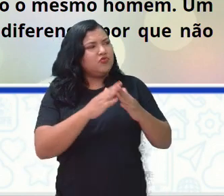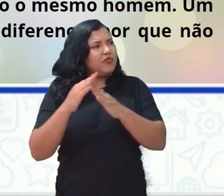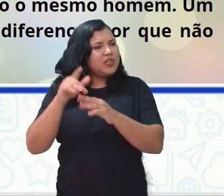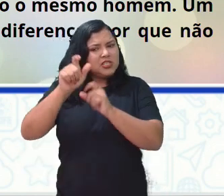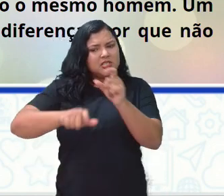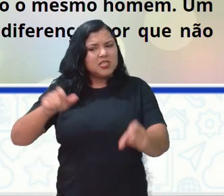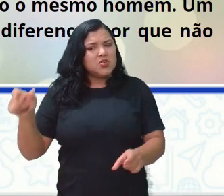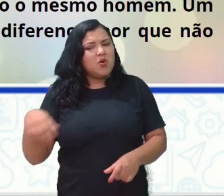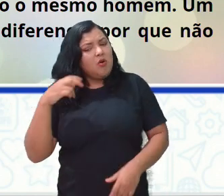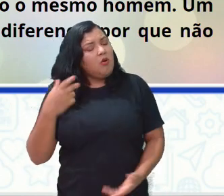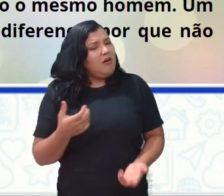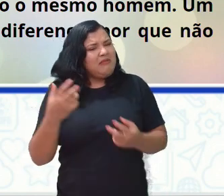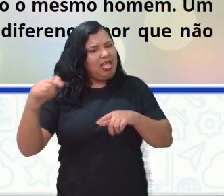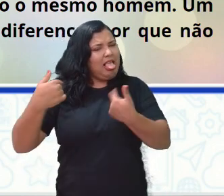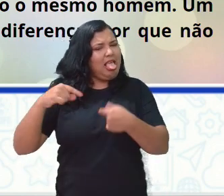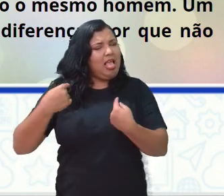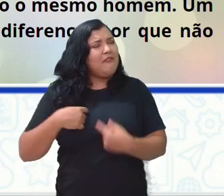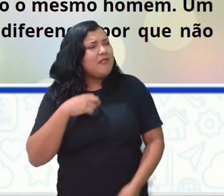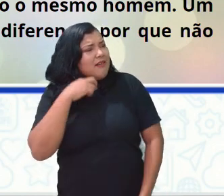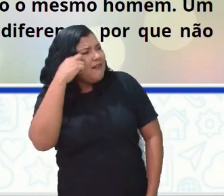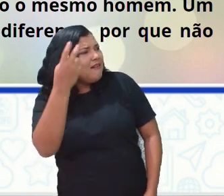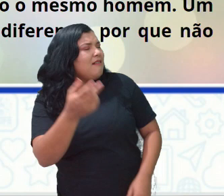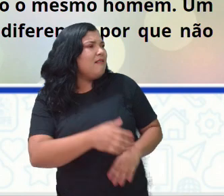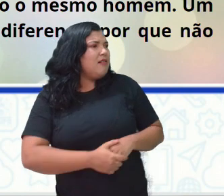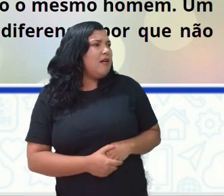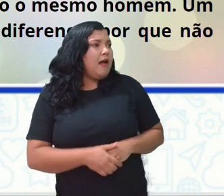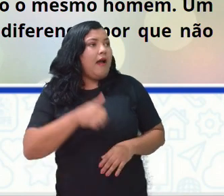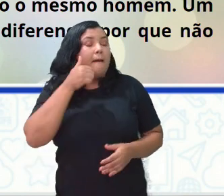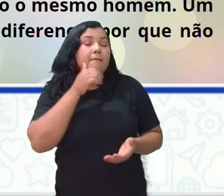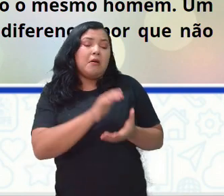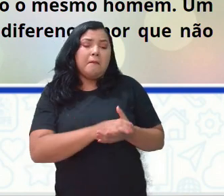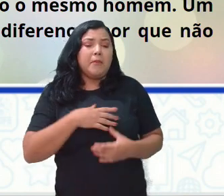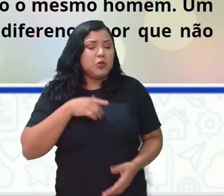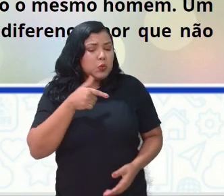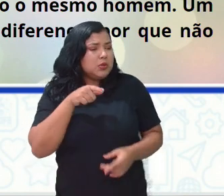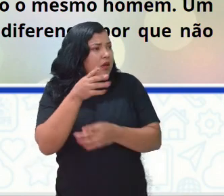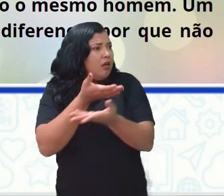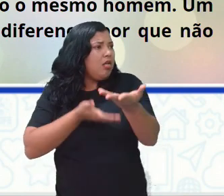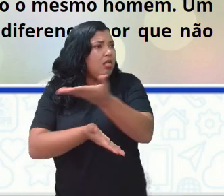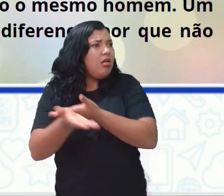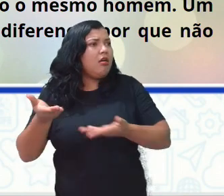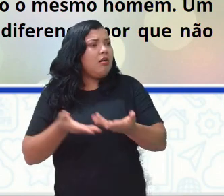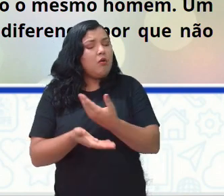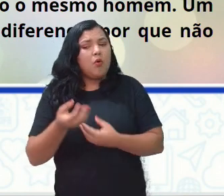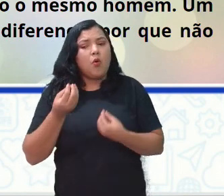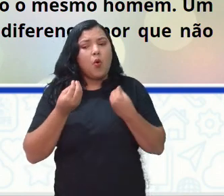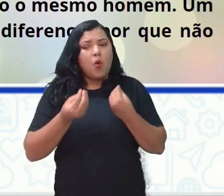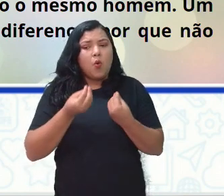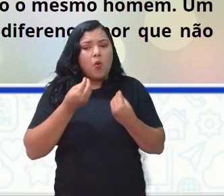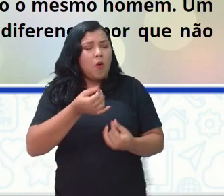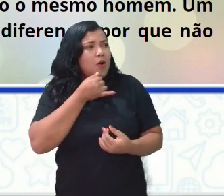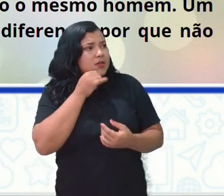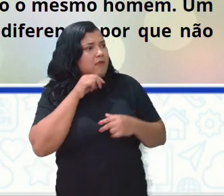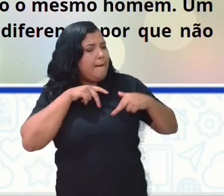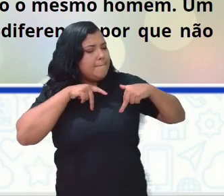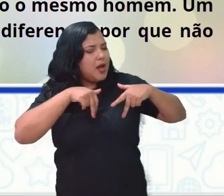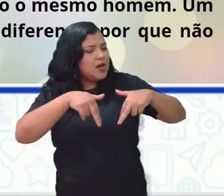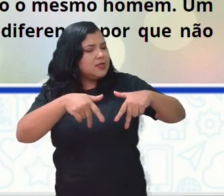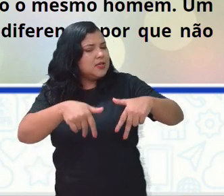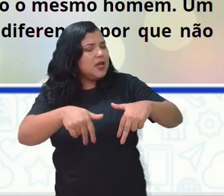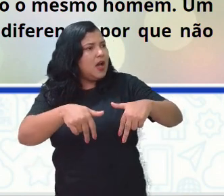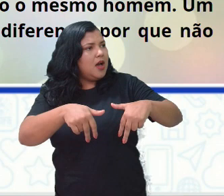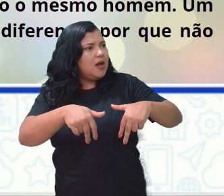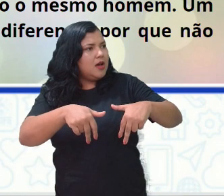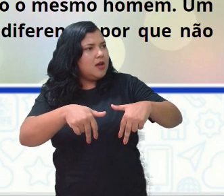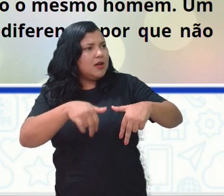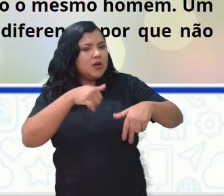de vergonha. A mamãe não tem mais vida social. Não tem porque não quer. Como é que ela vai na rua com um homem de nariz postiço? Mas eu